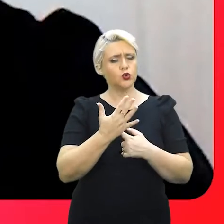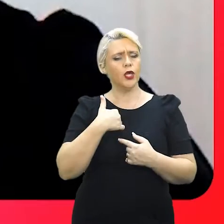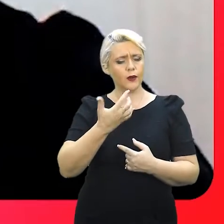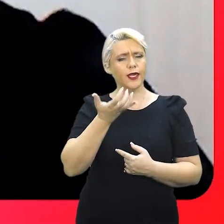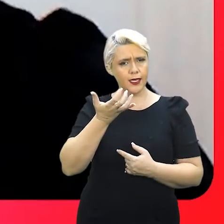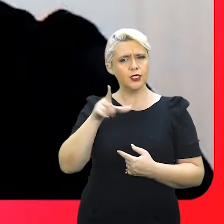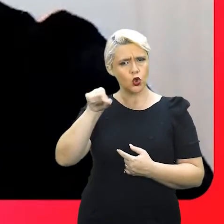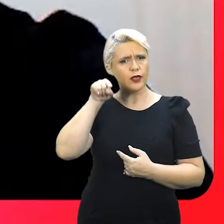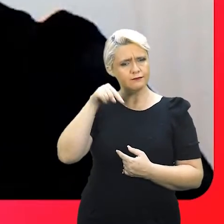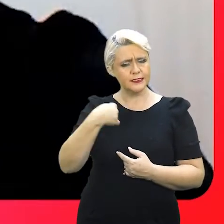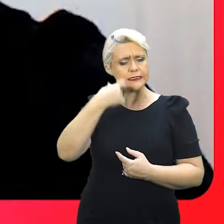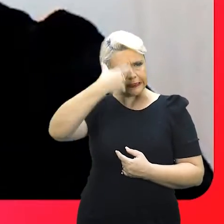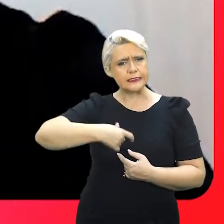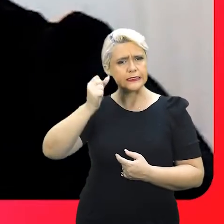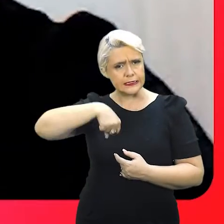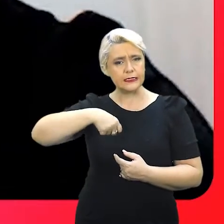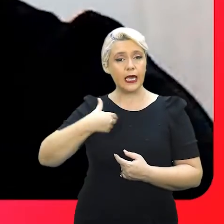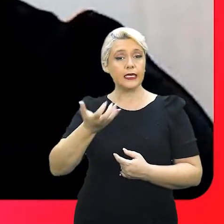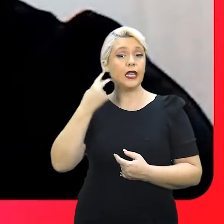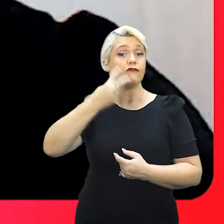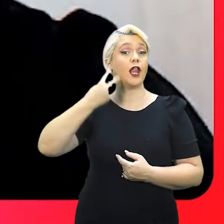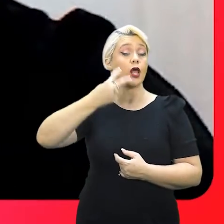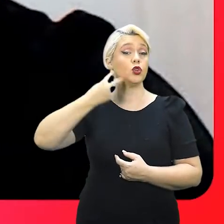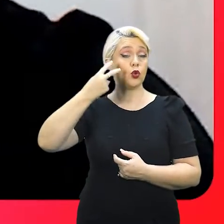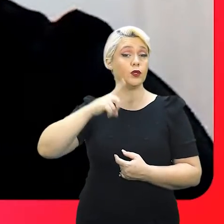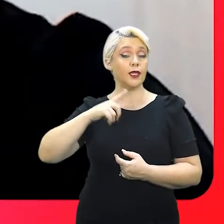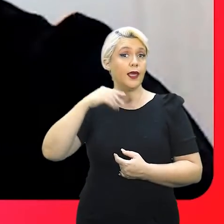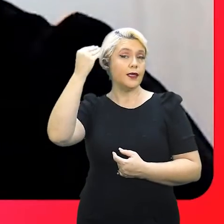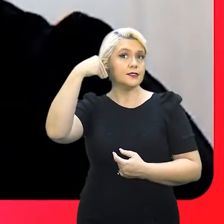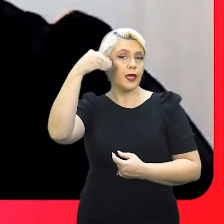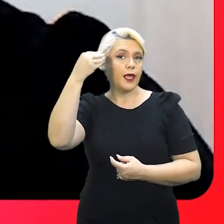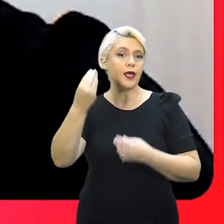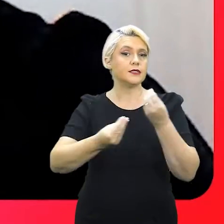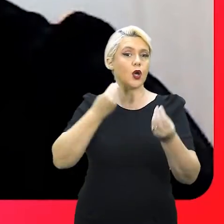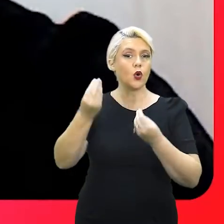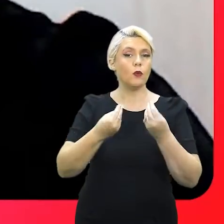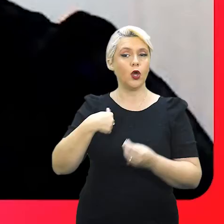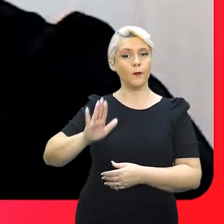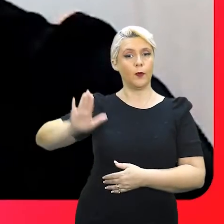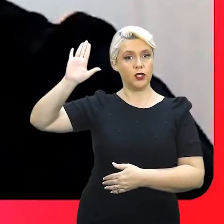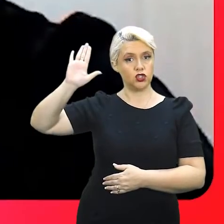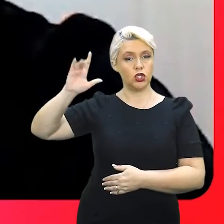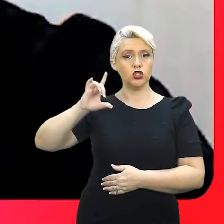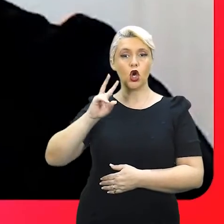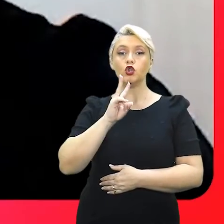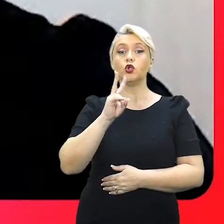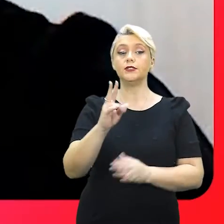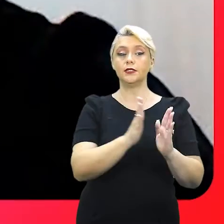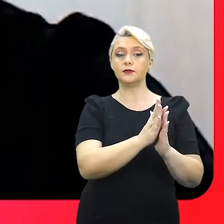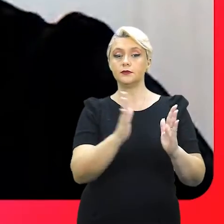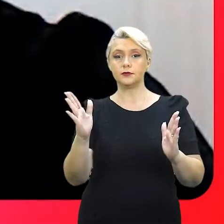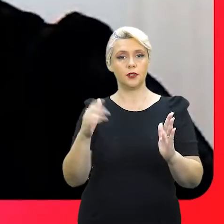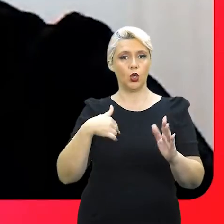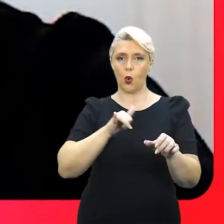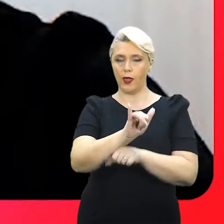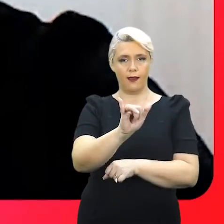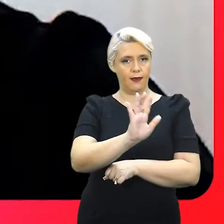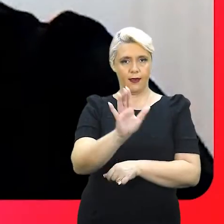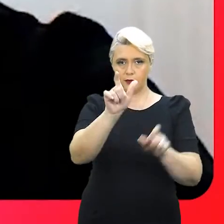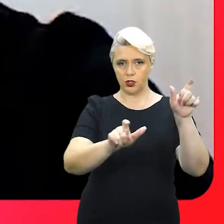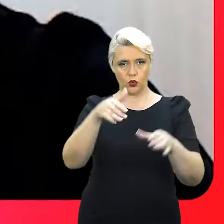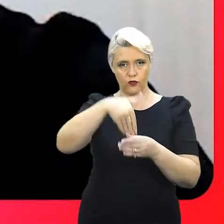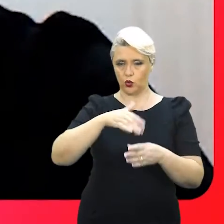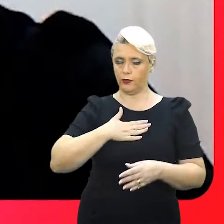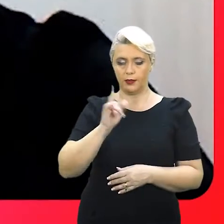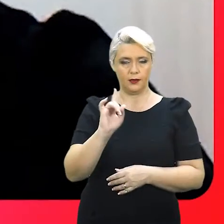como vereador, para realmente ter uma experiência. Prometi que ficaria só 2 anos, eu não enganei o meu eleitor,